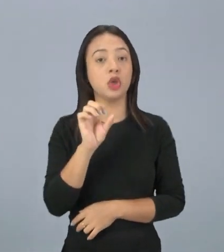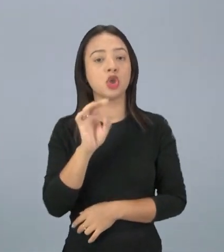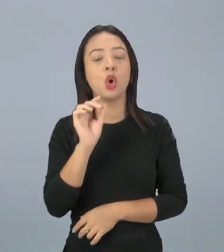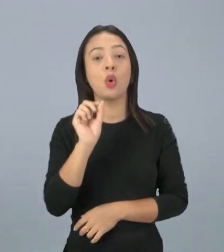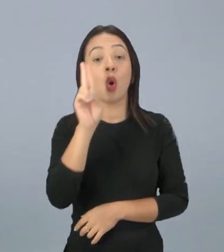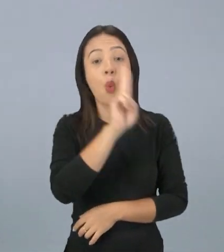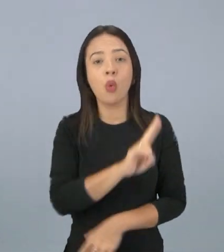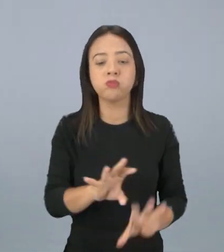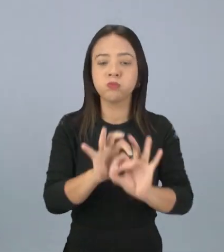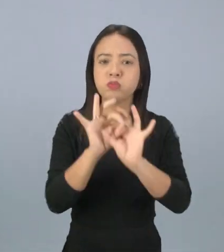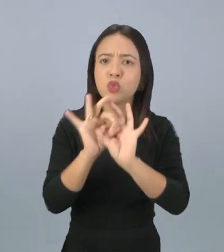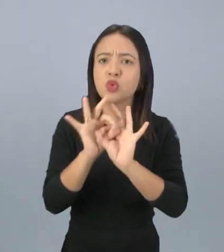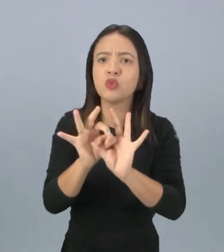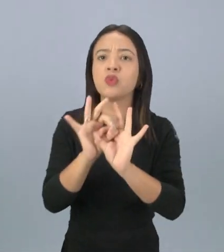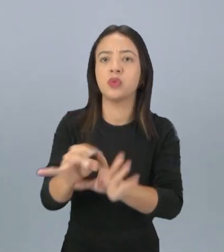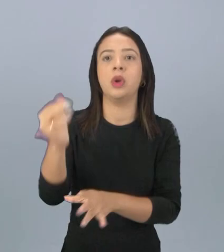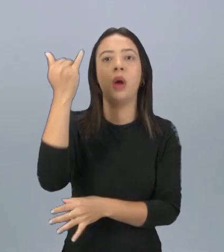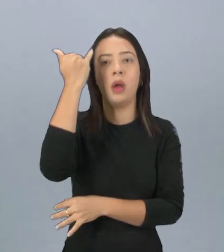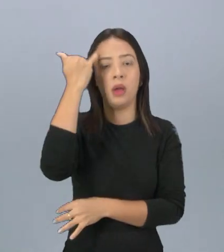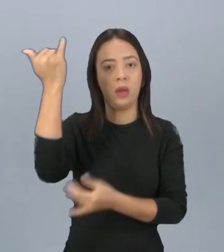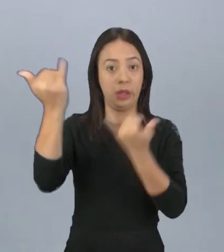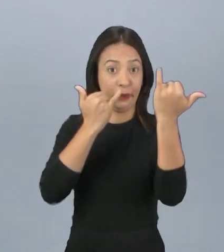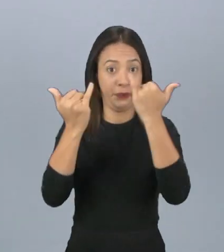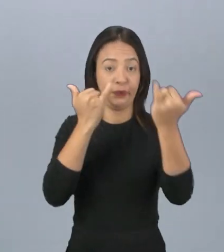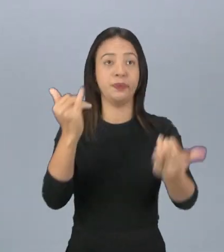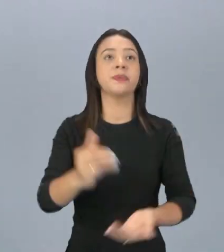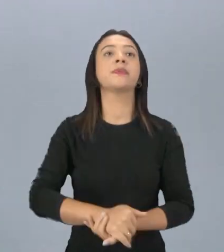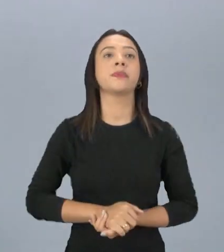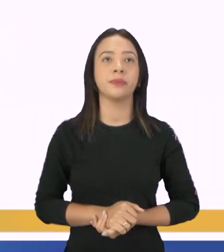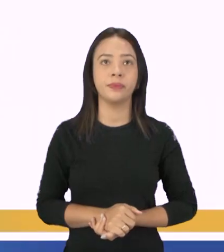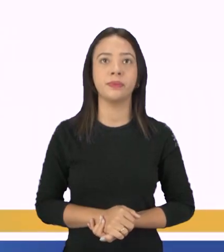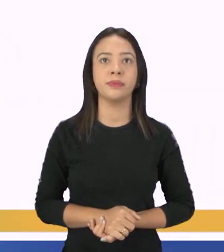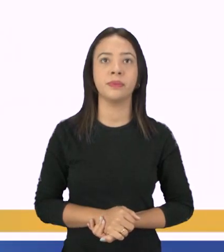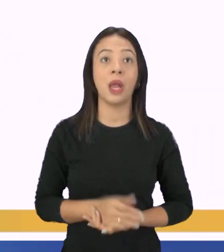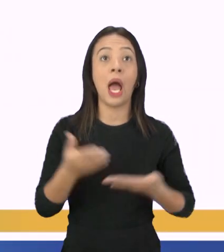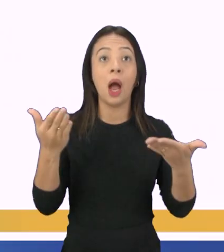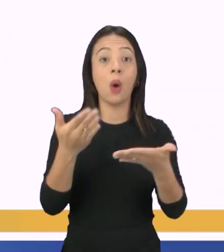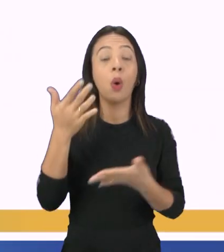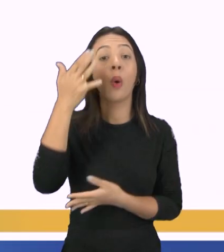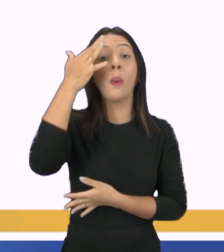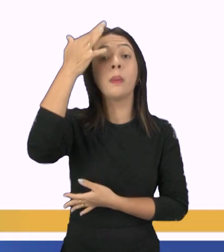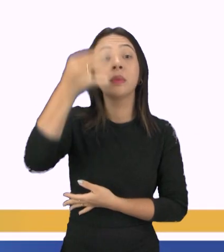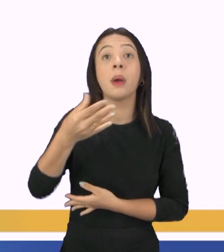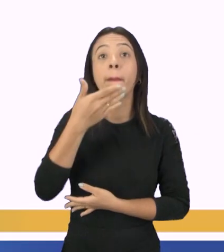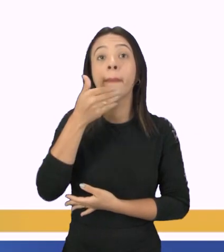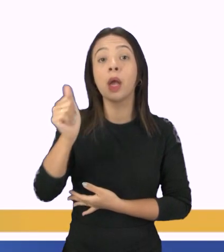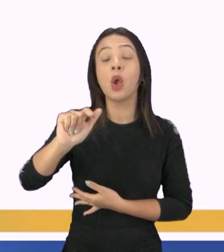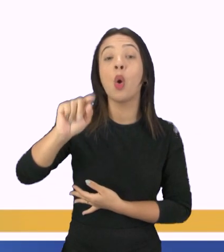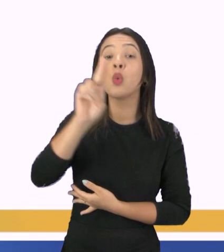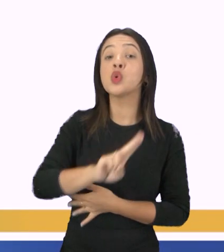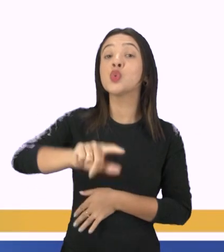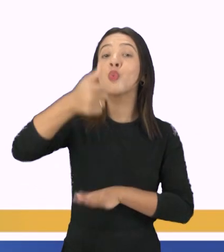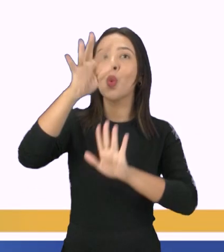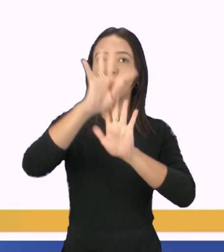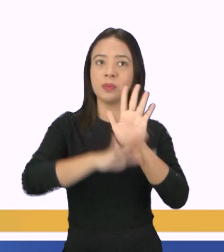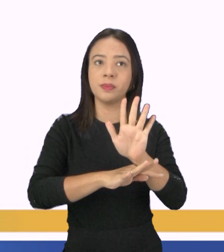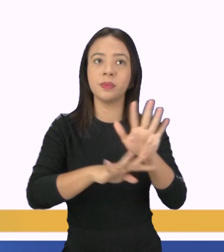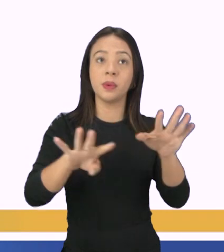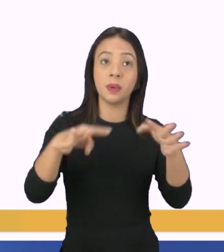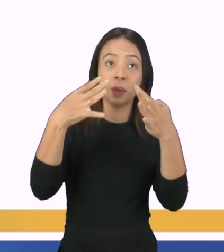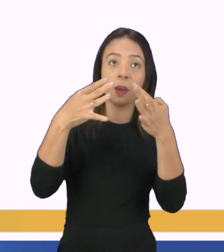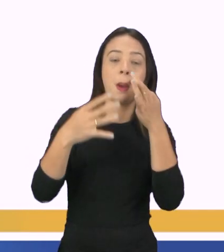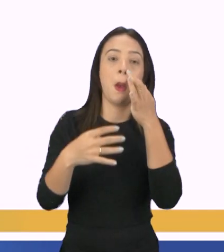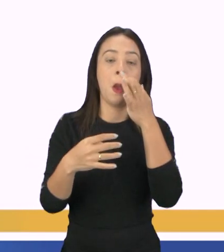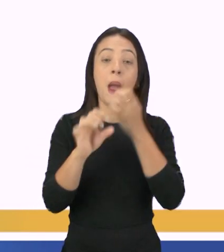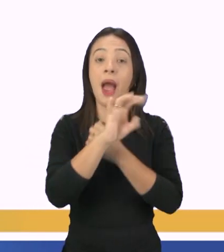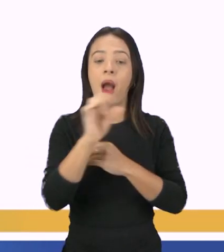de ligação, de amarrar as ideias. Que tal entender melhor a partir do texto a seguir? Atenção!